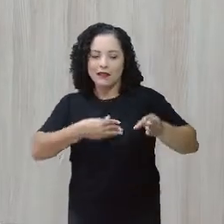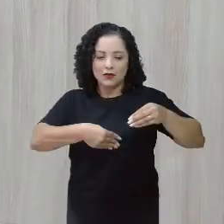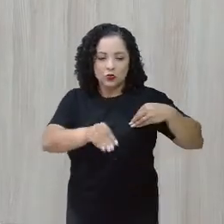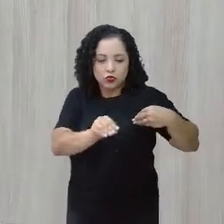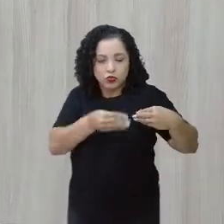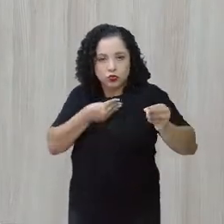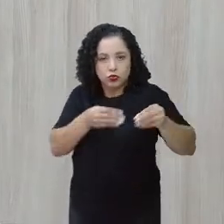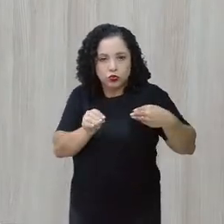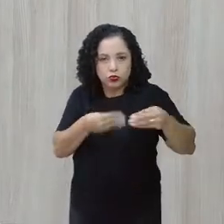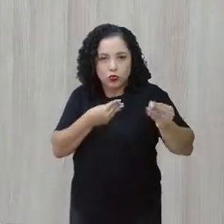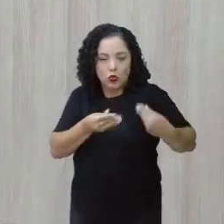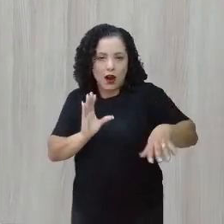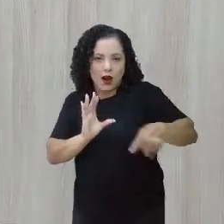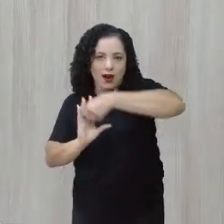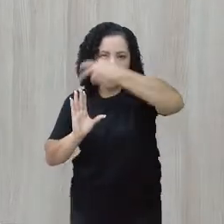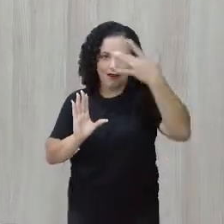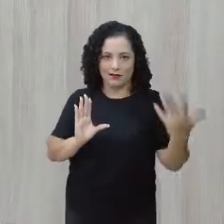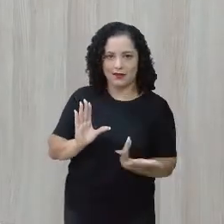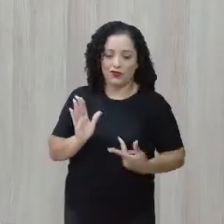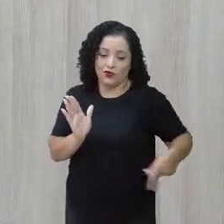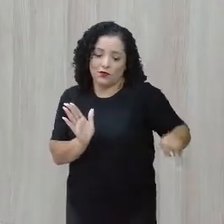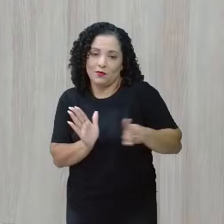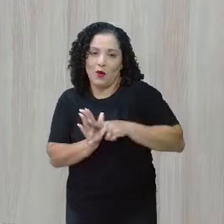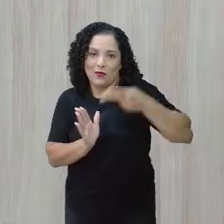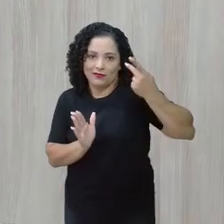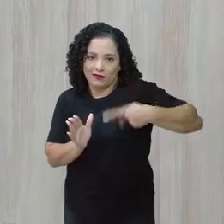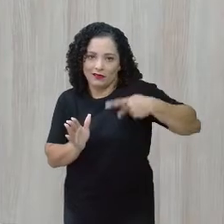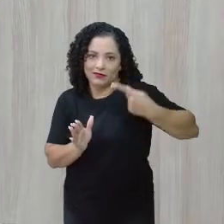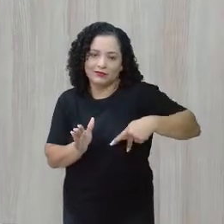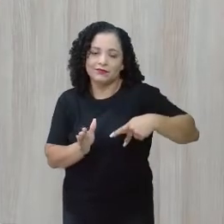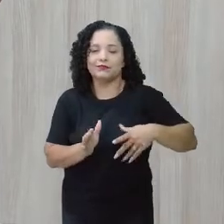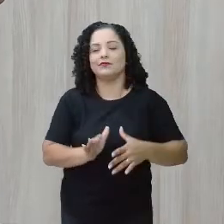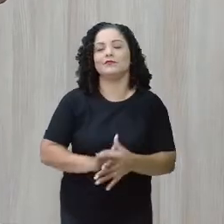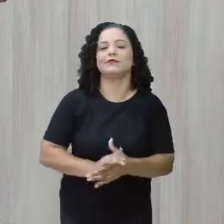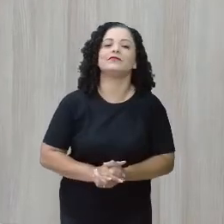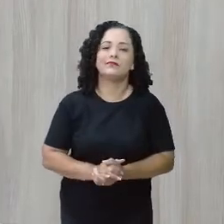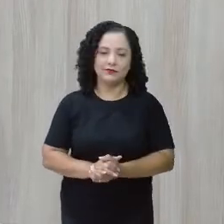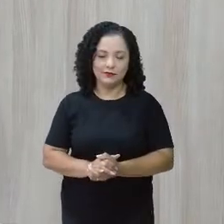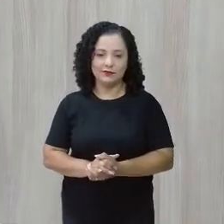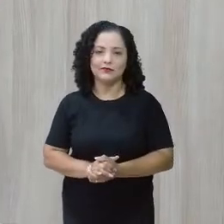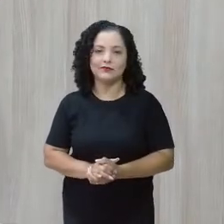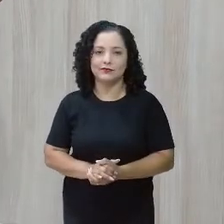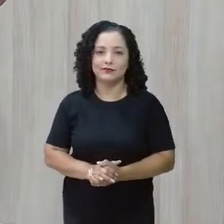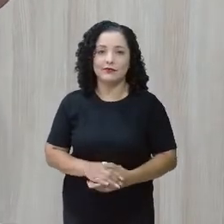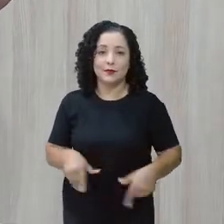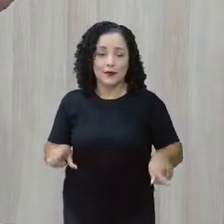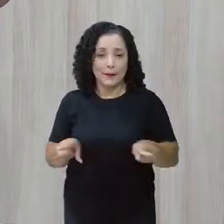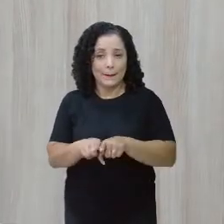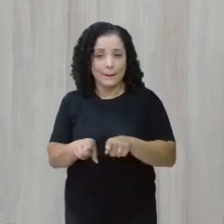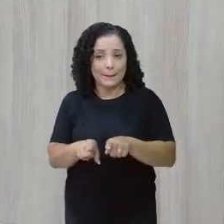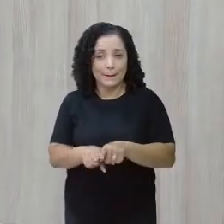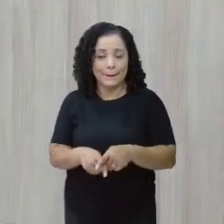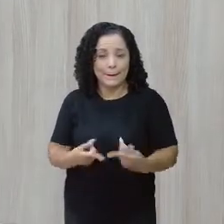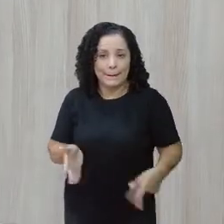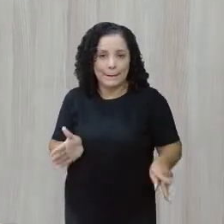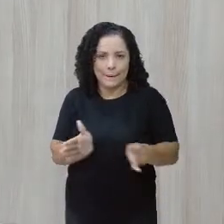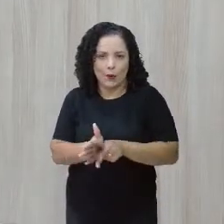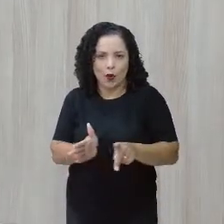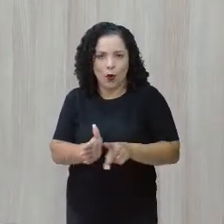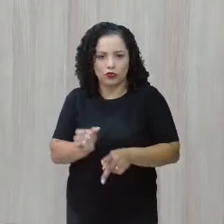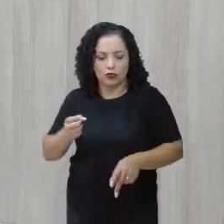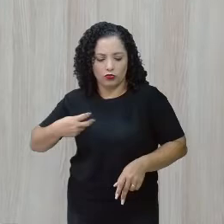também são características aí em relação a esses vasos sanguíneos, esses poderosos